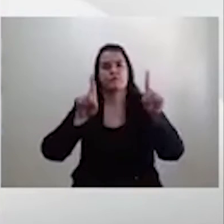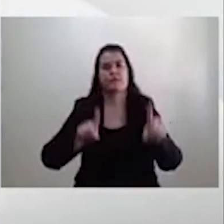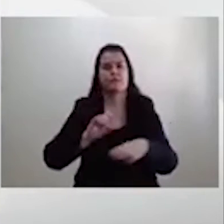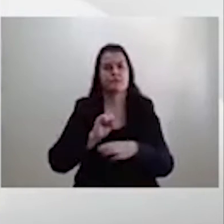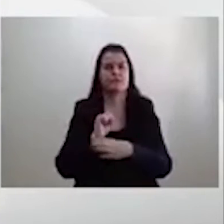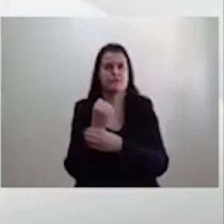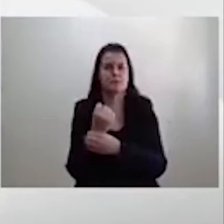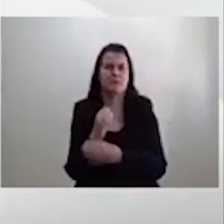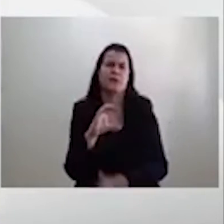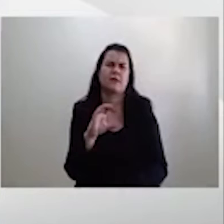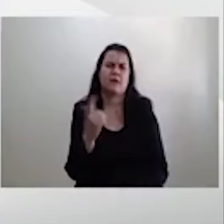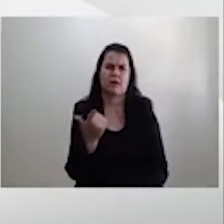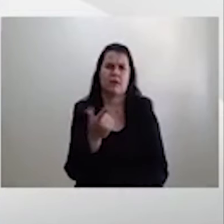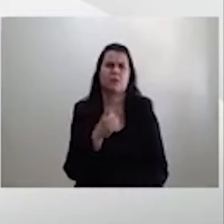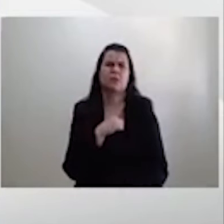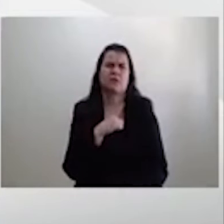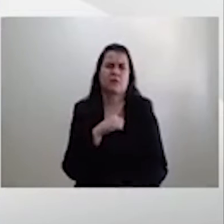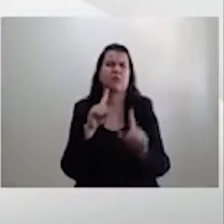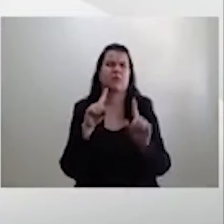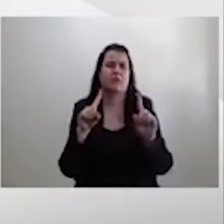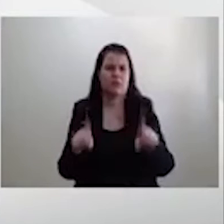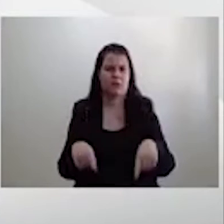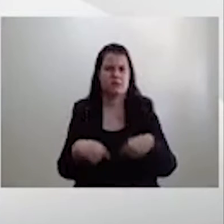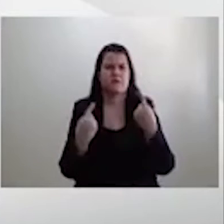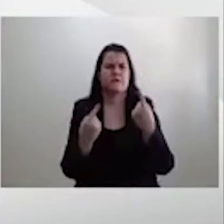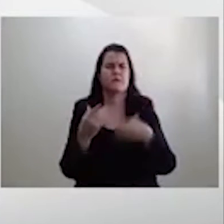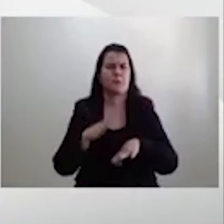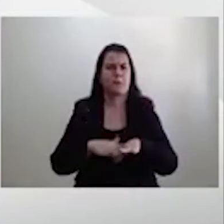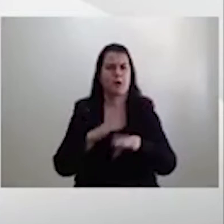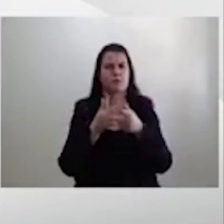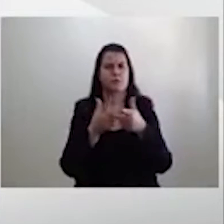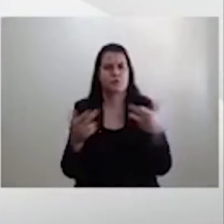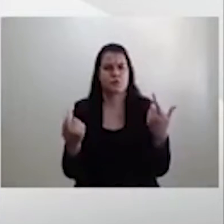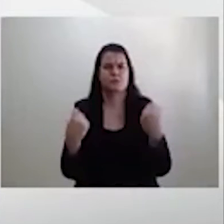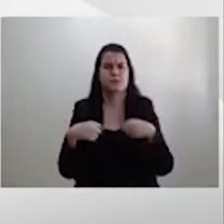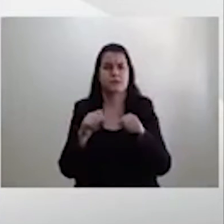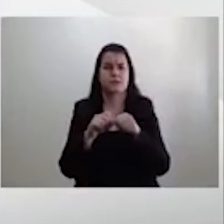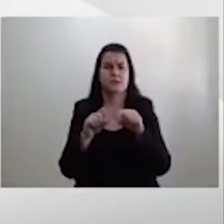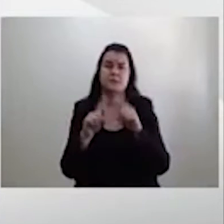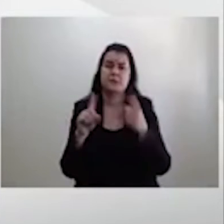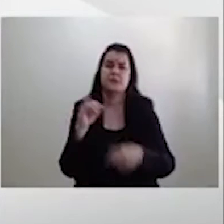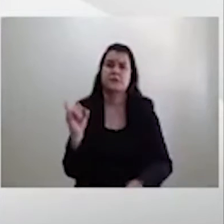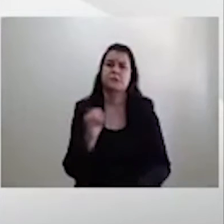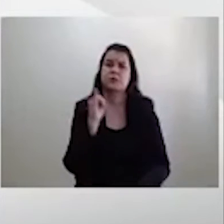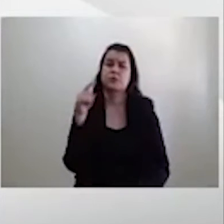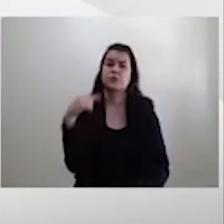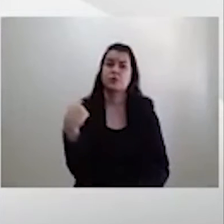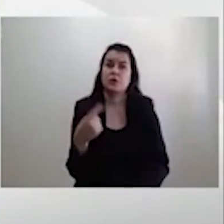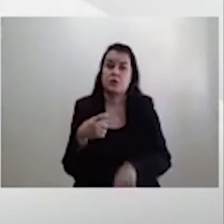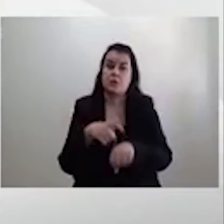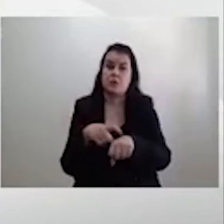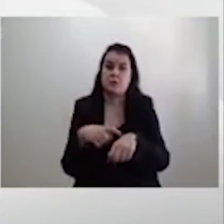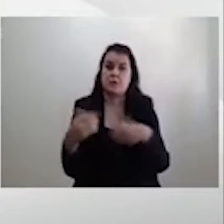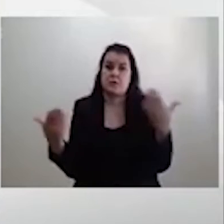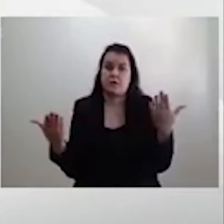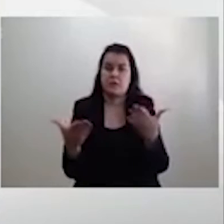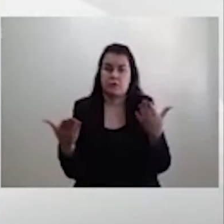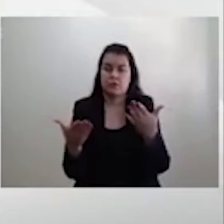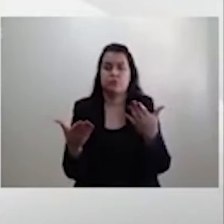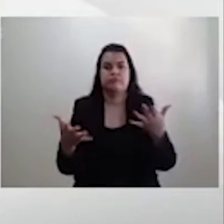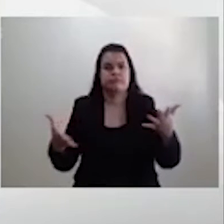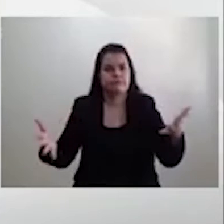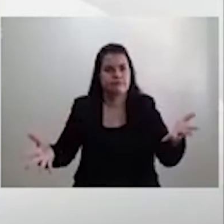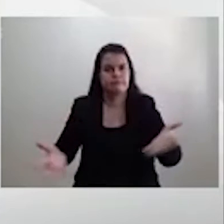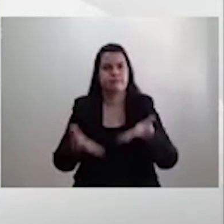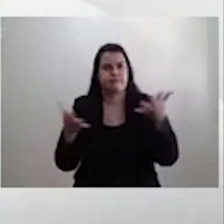tem muitos desafios, o estado tem muita coisa ainda para fazer pela frente. Mas é importante que a gente colha de momentos como esse o entusiasmo